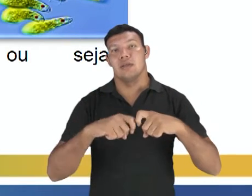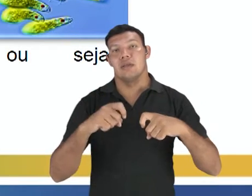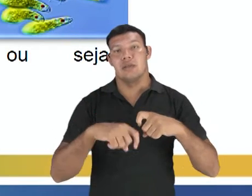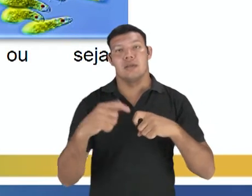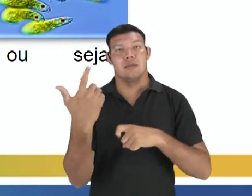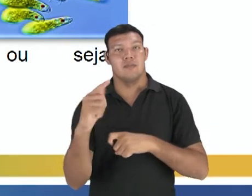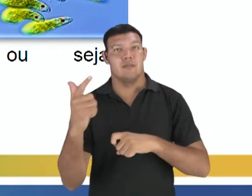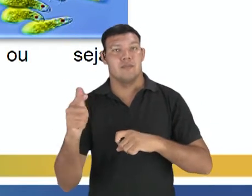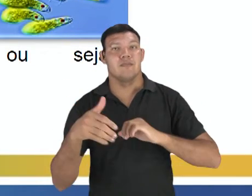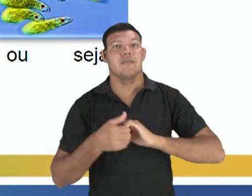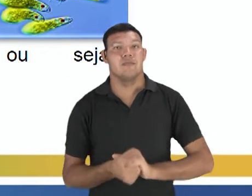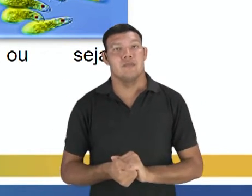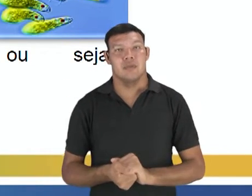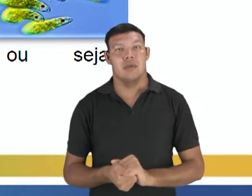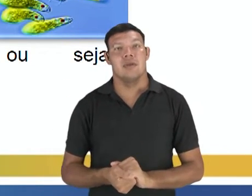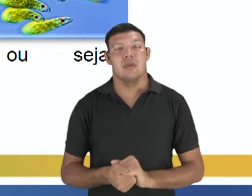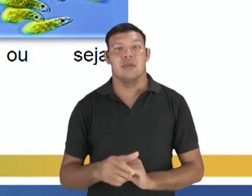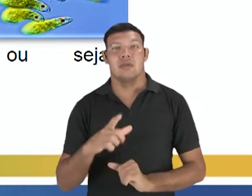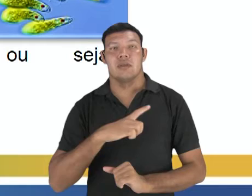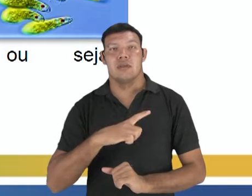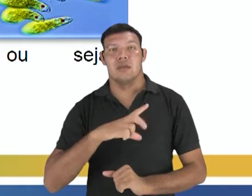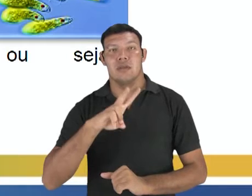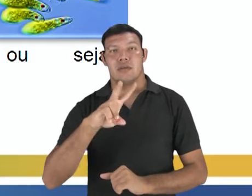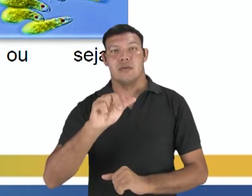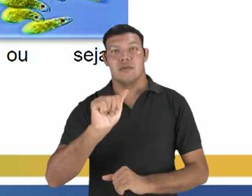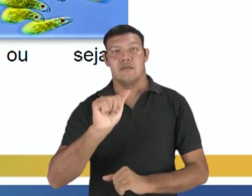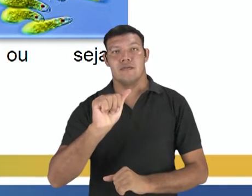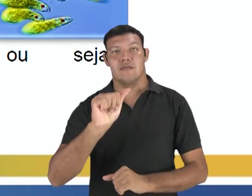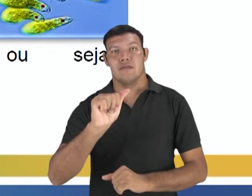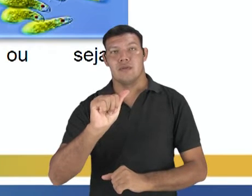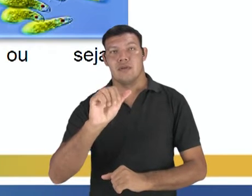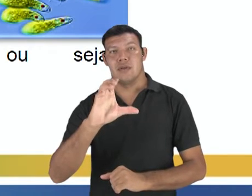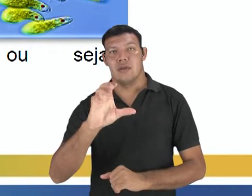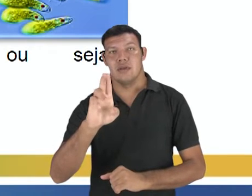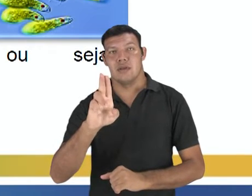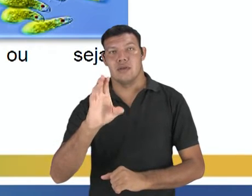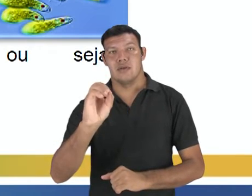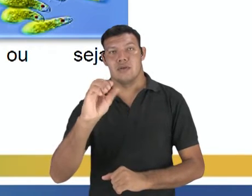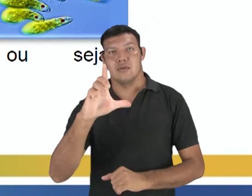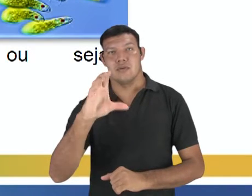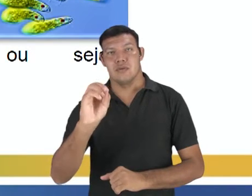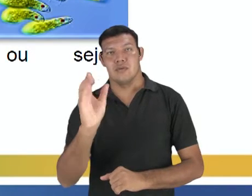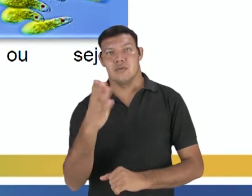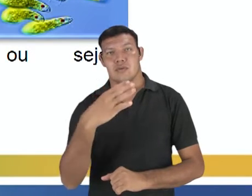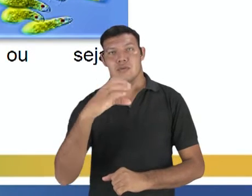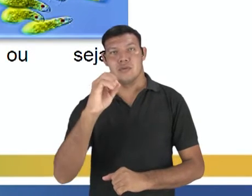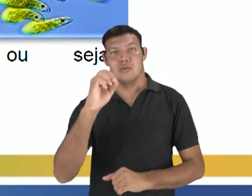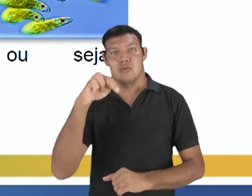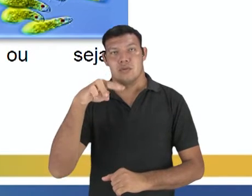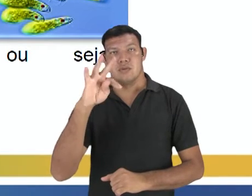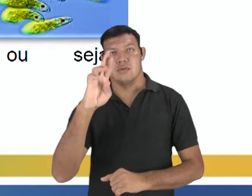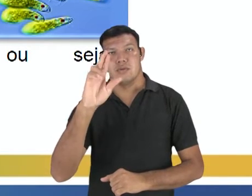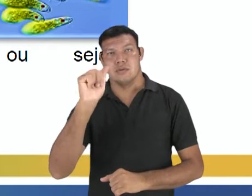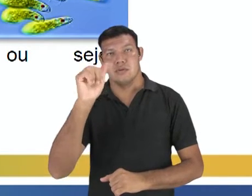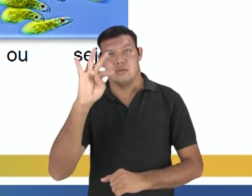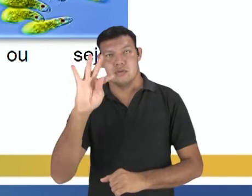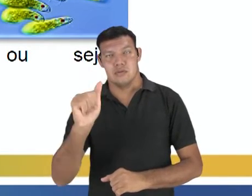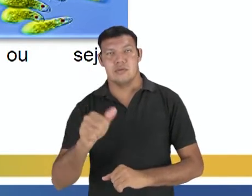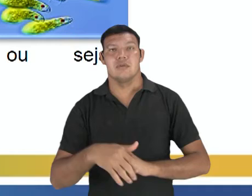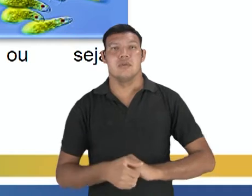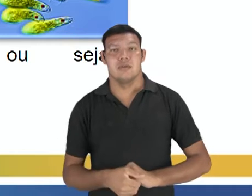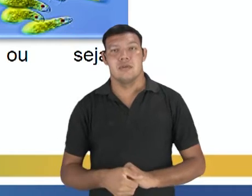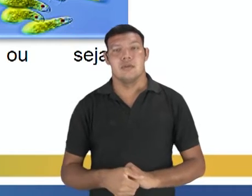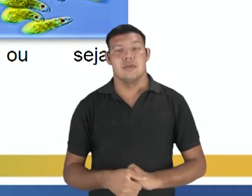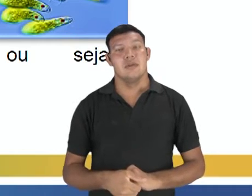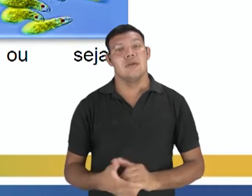chamada de vacúolo contrátil e que tem uma certa sensibilidade à luz, por isso é chamado de fotossensível,